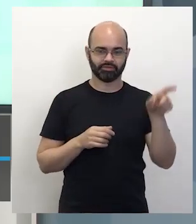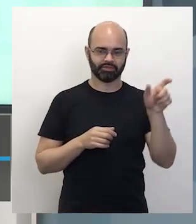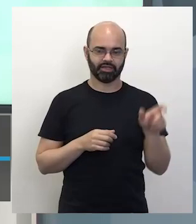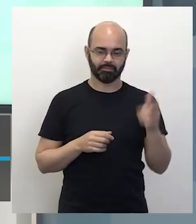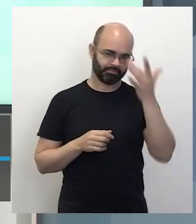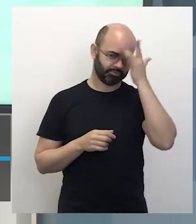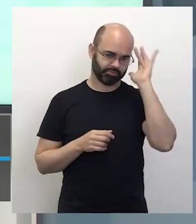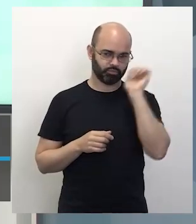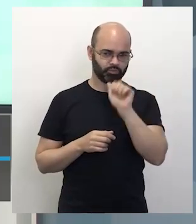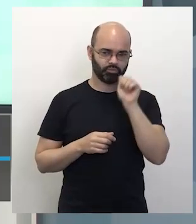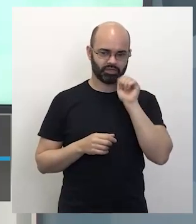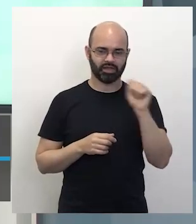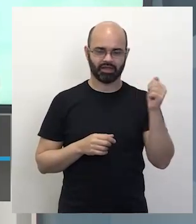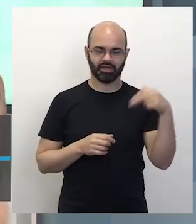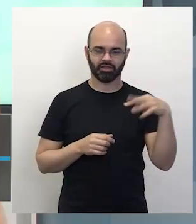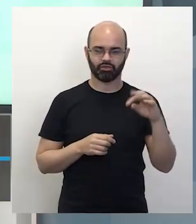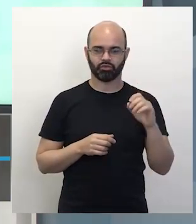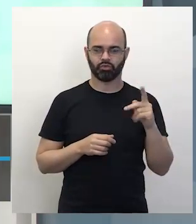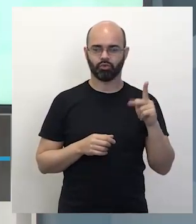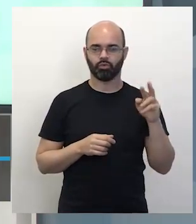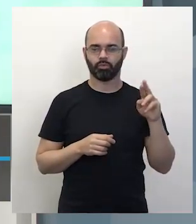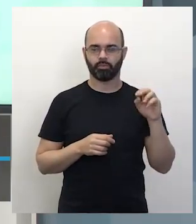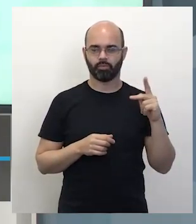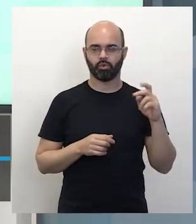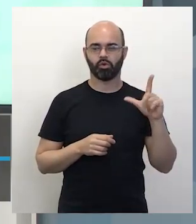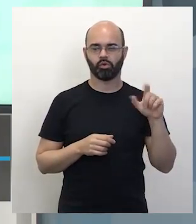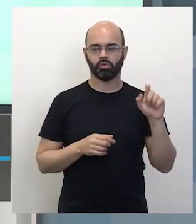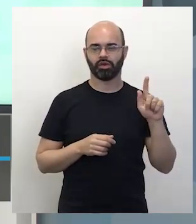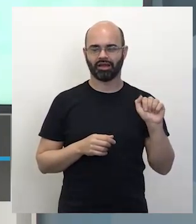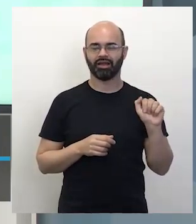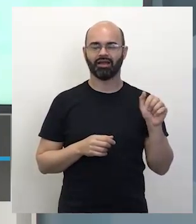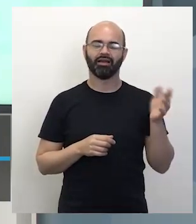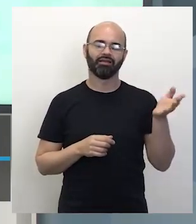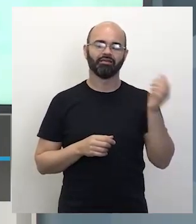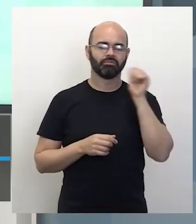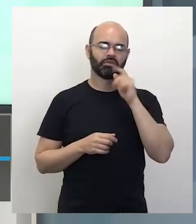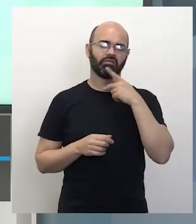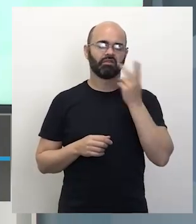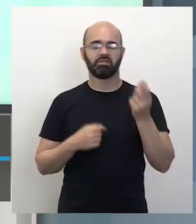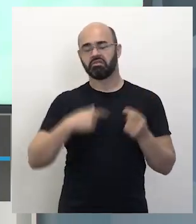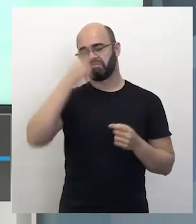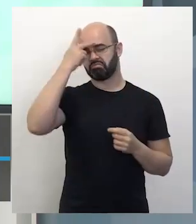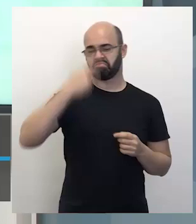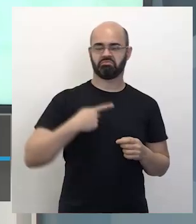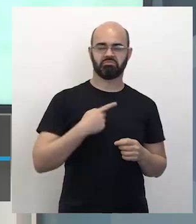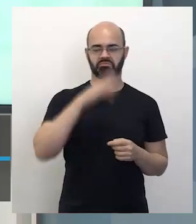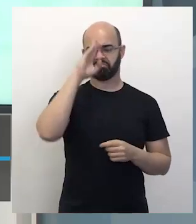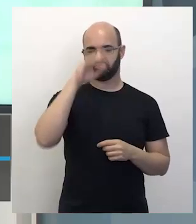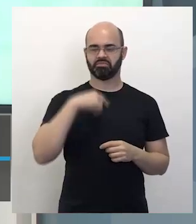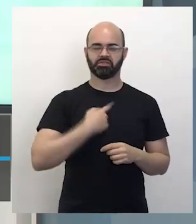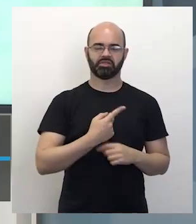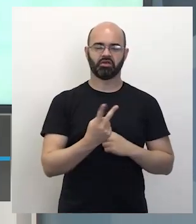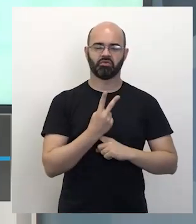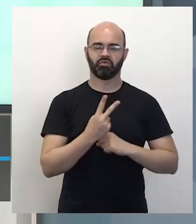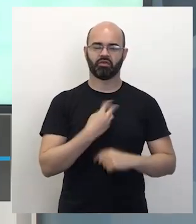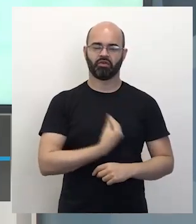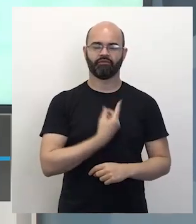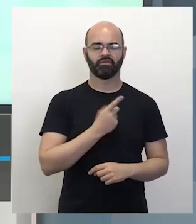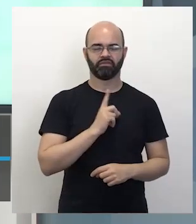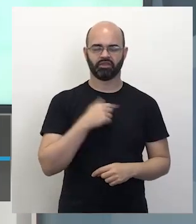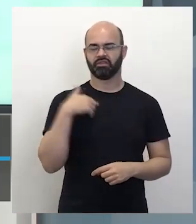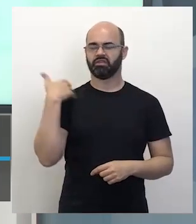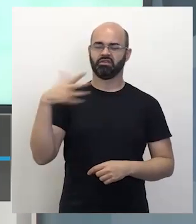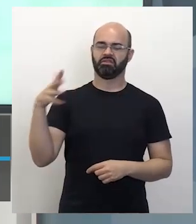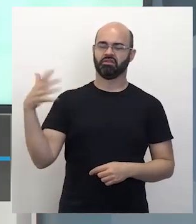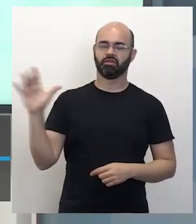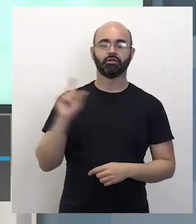não é a questão de individualismo, não, porque eu sou eu, entendeu? E não importa mais ninguém. Se você for parar para pensar, a quantidade